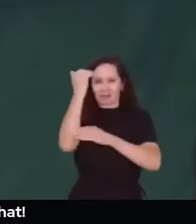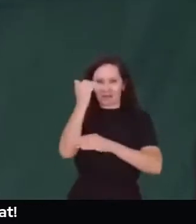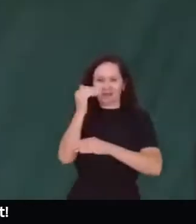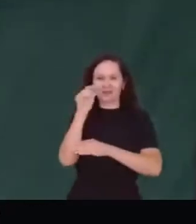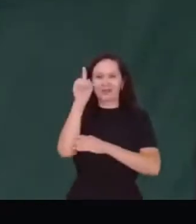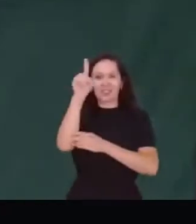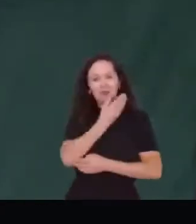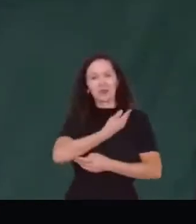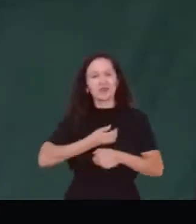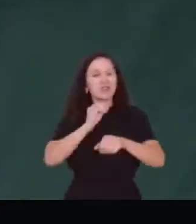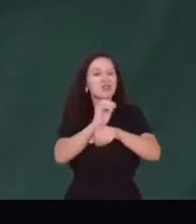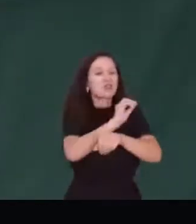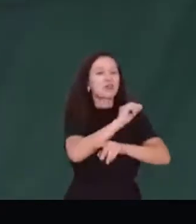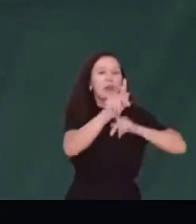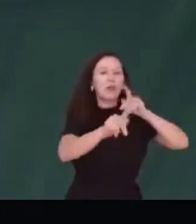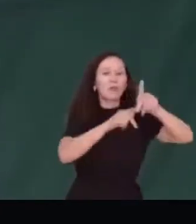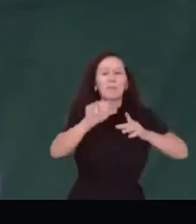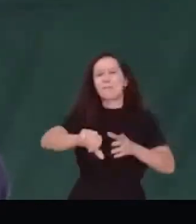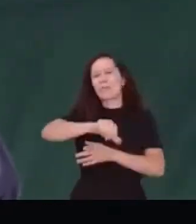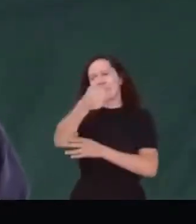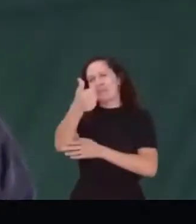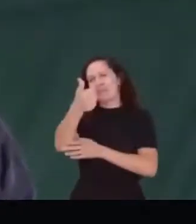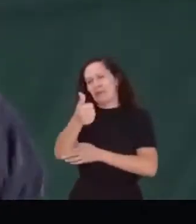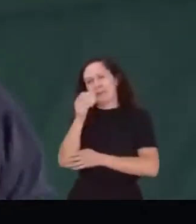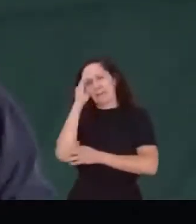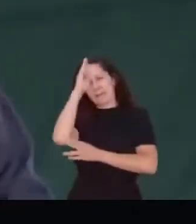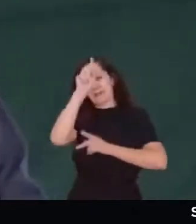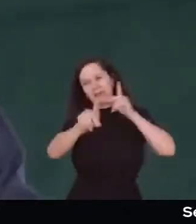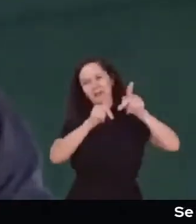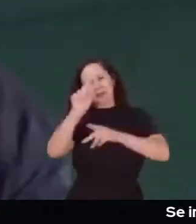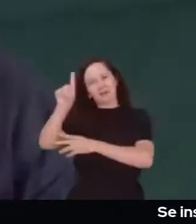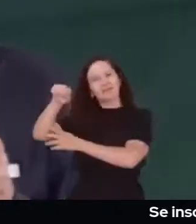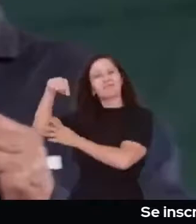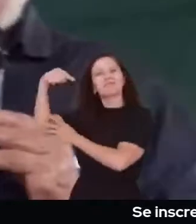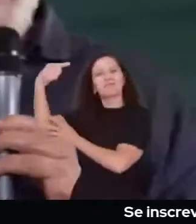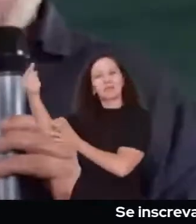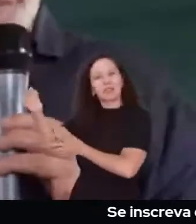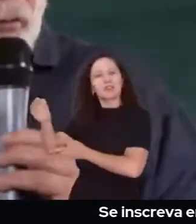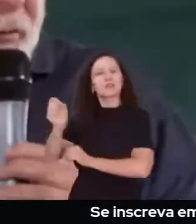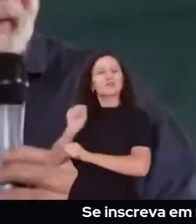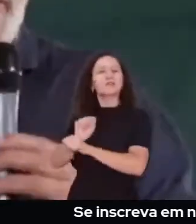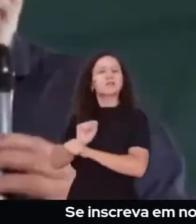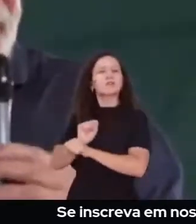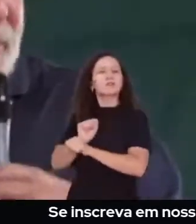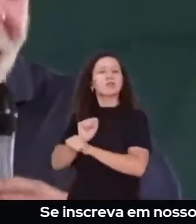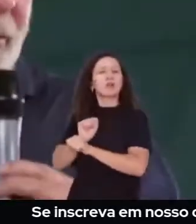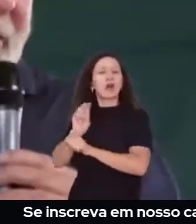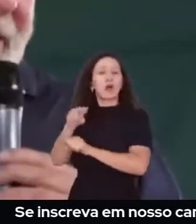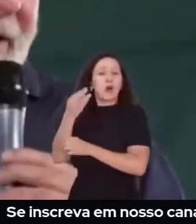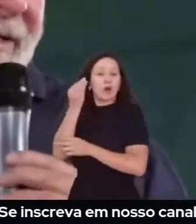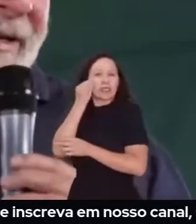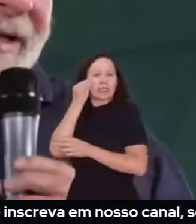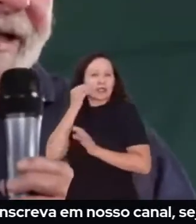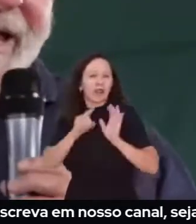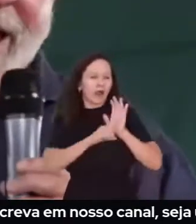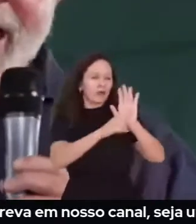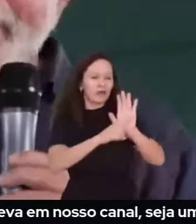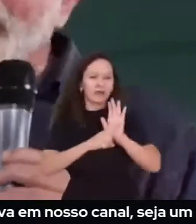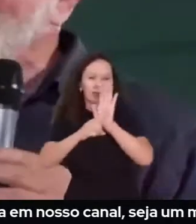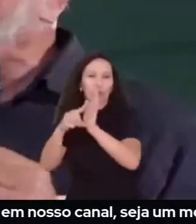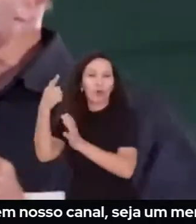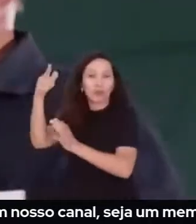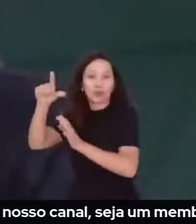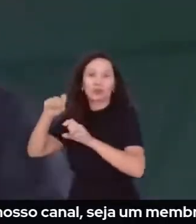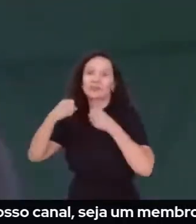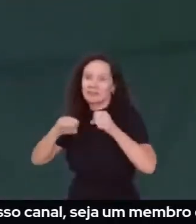primeiro lugar e depois fica quieto ou vai tentar ajudar os outros que precisam mais do que ele. É